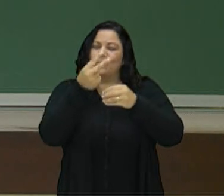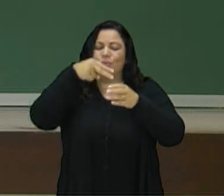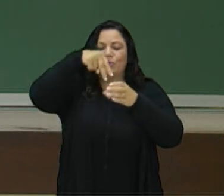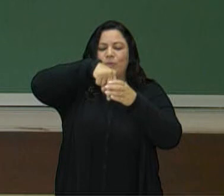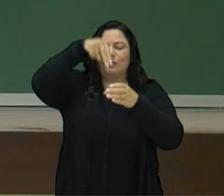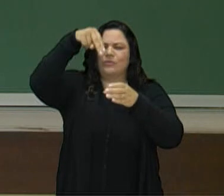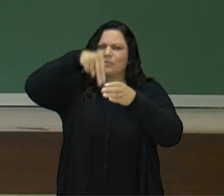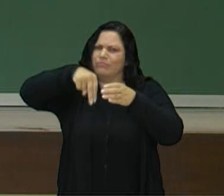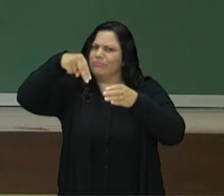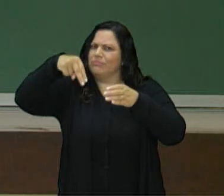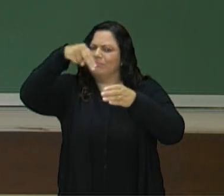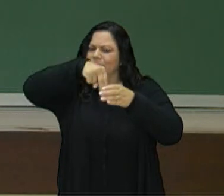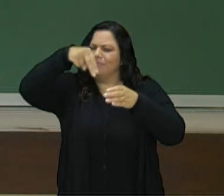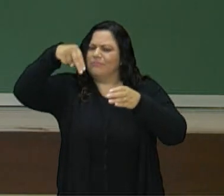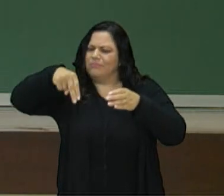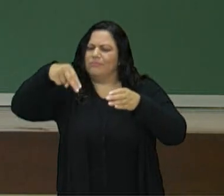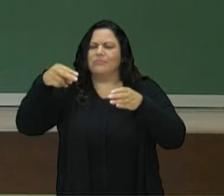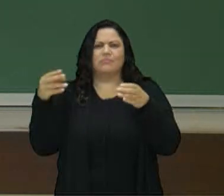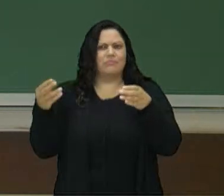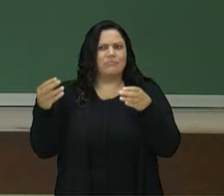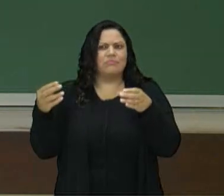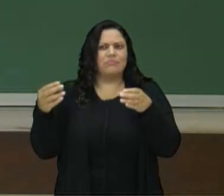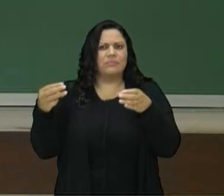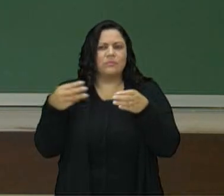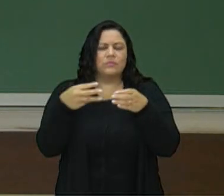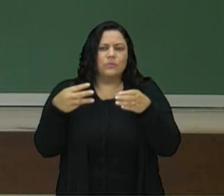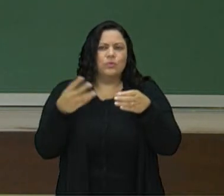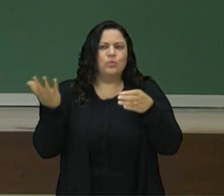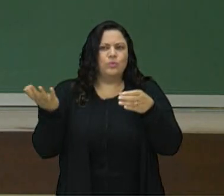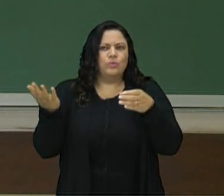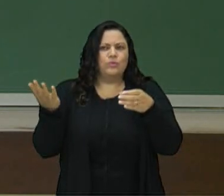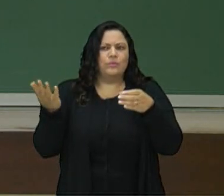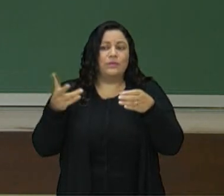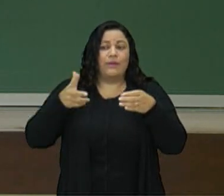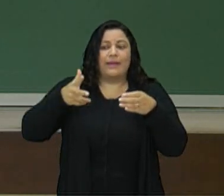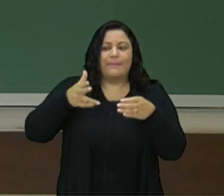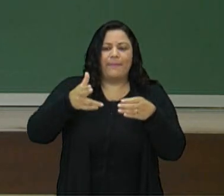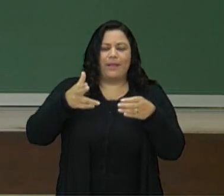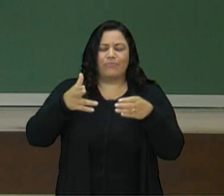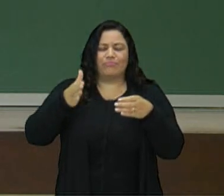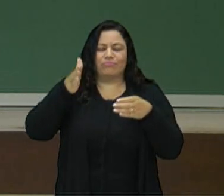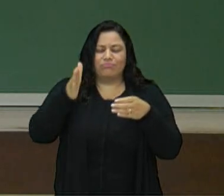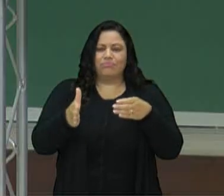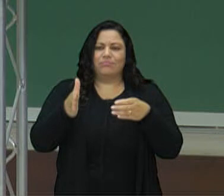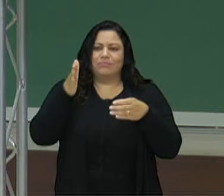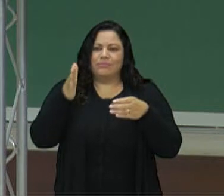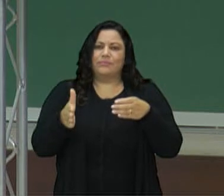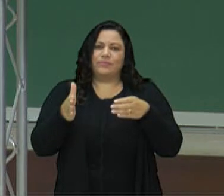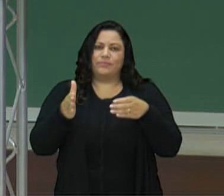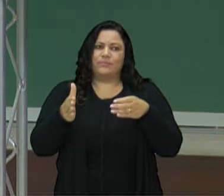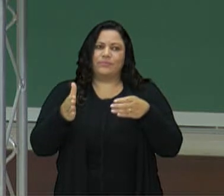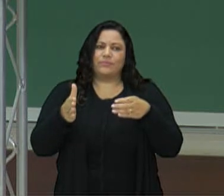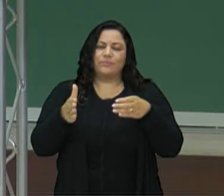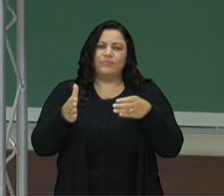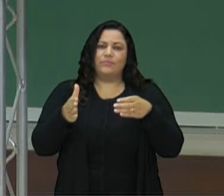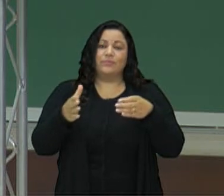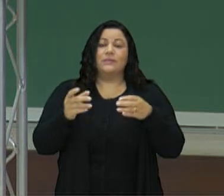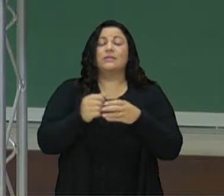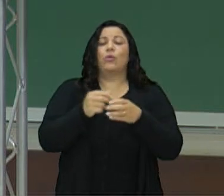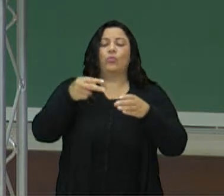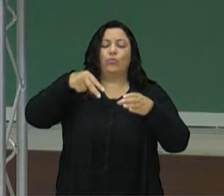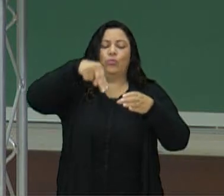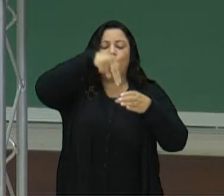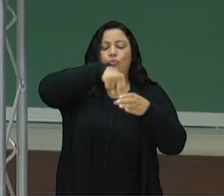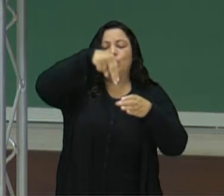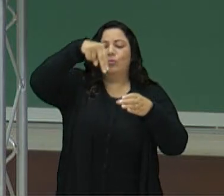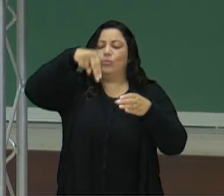prófase, inclusive fez metáfase e anáfase, porém não concluiu a próxima fase. Qual que era? A telófase. Então, formou dois núcleos lá